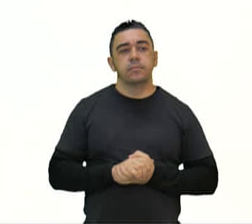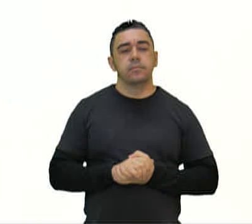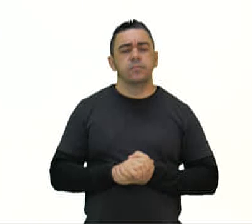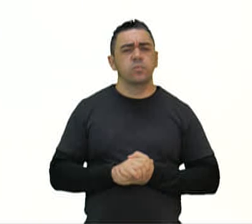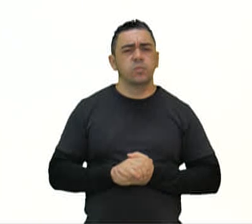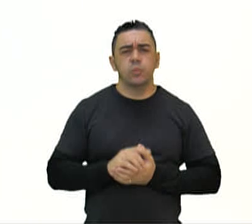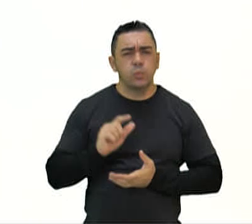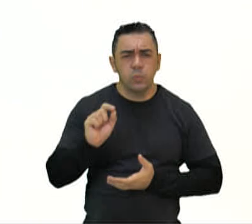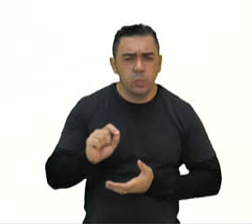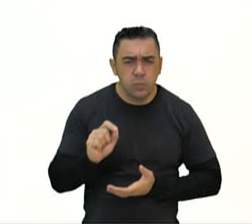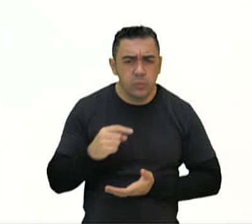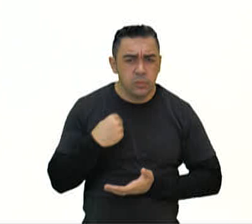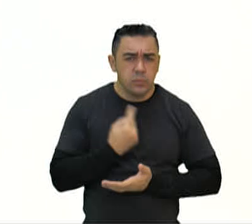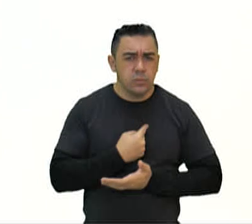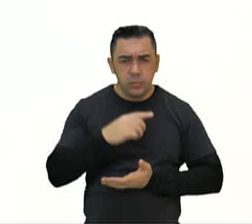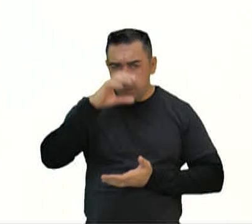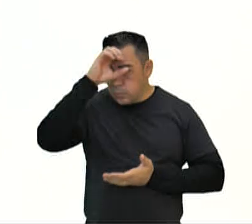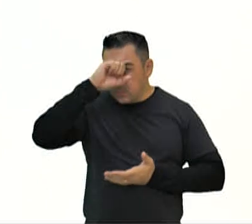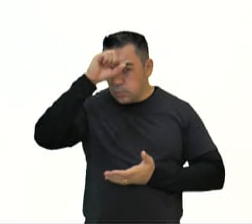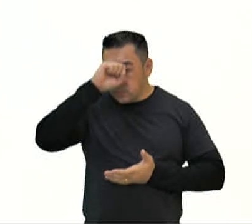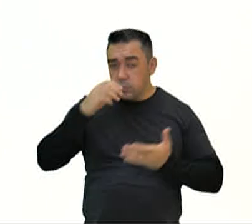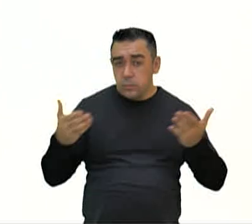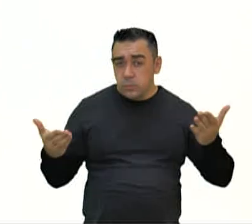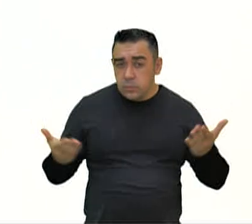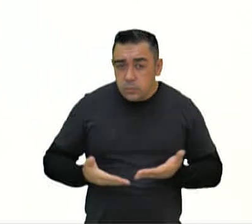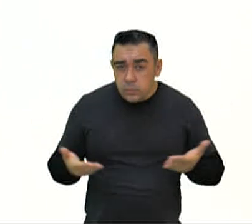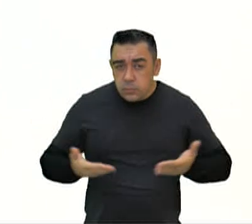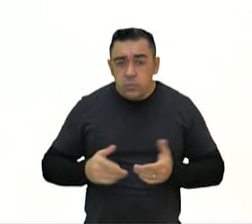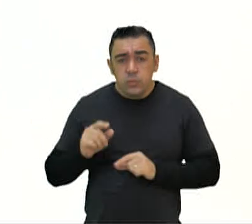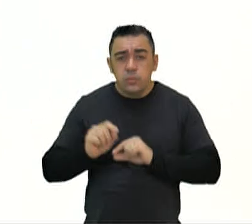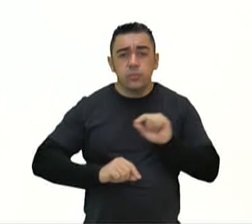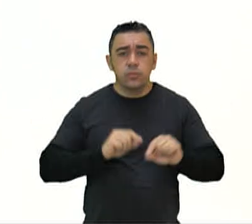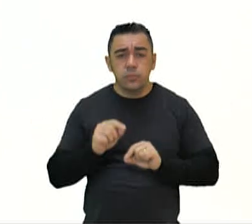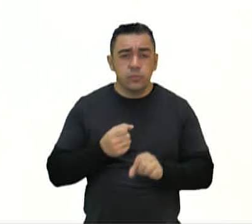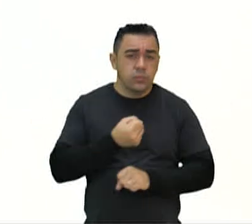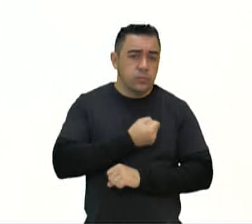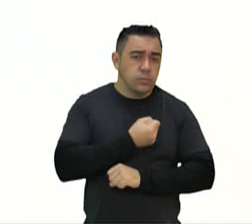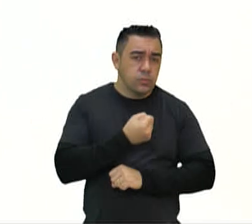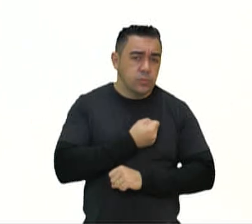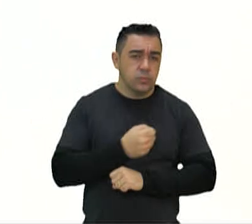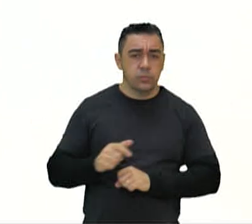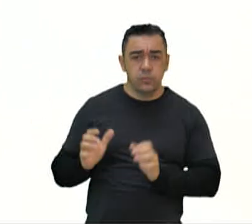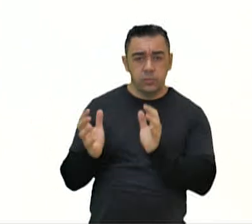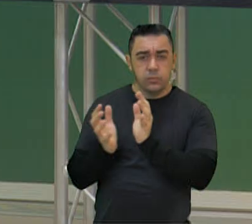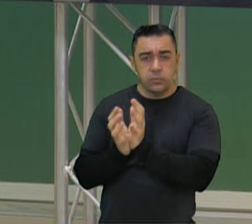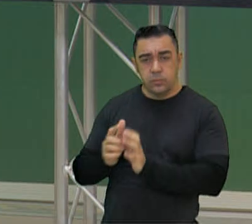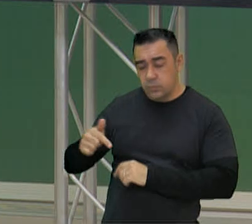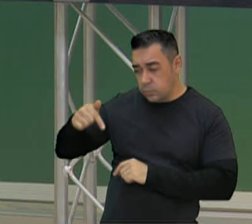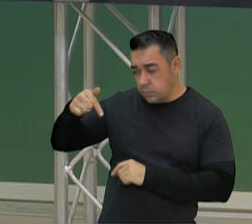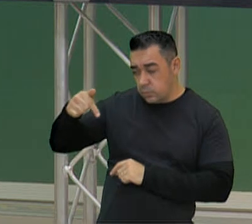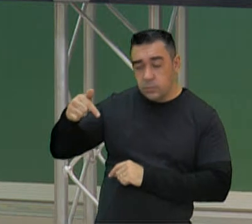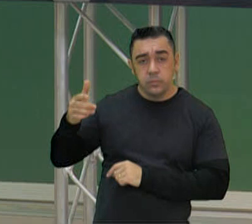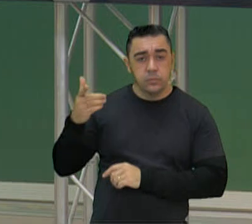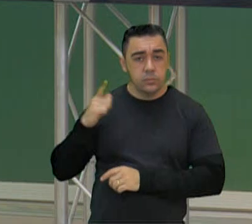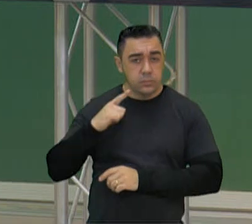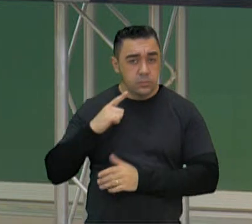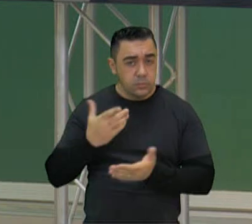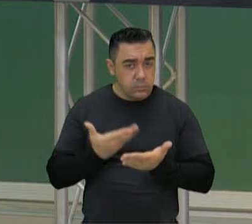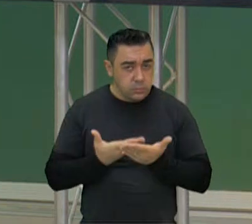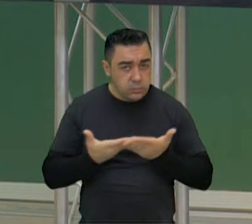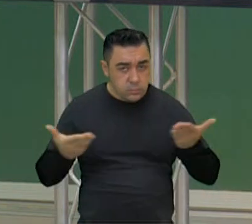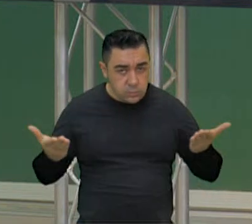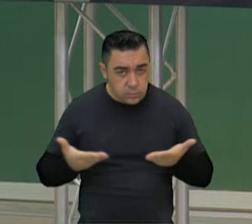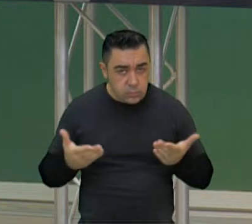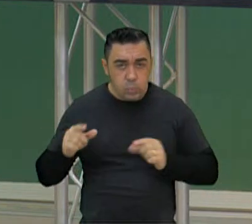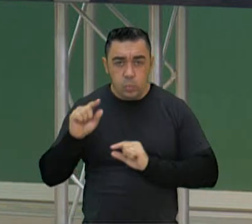O que a gente pode concluir, então, com relação aos números racionais que foi abordado na aula de hoje